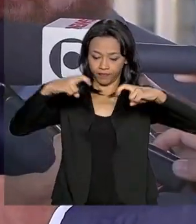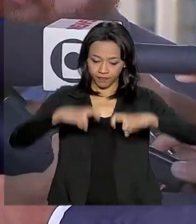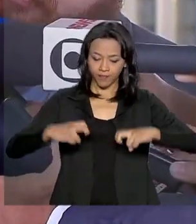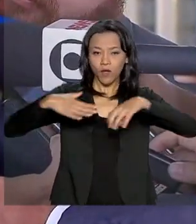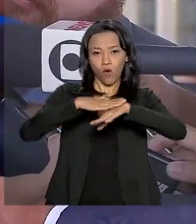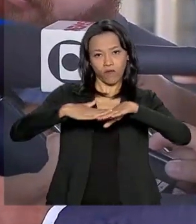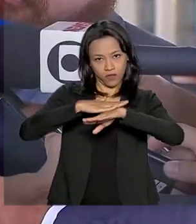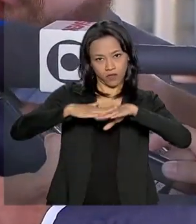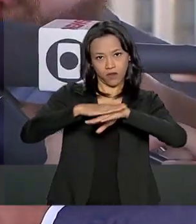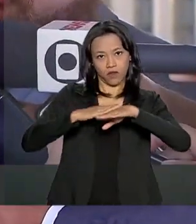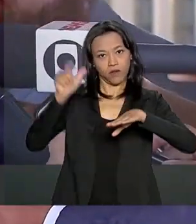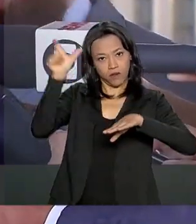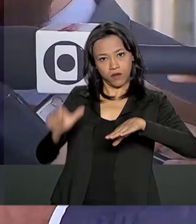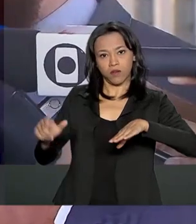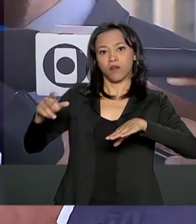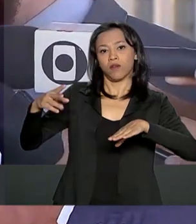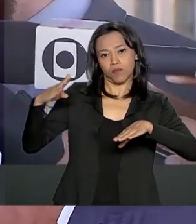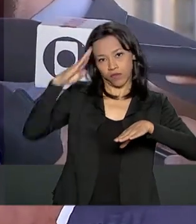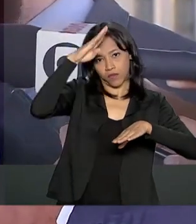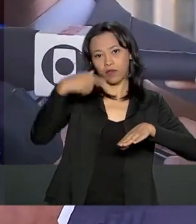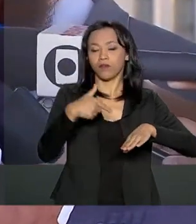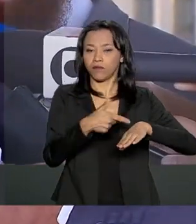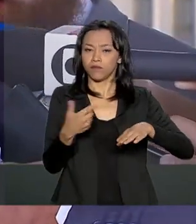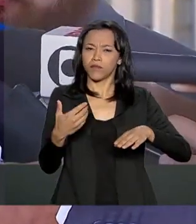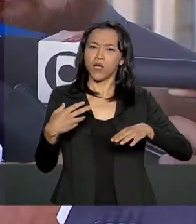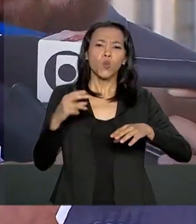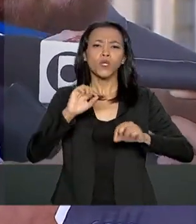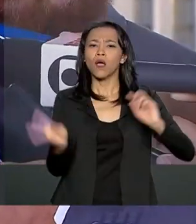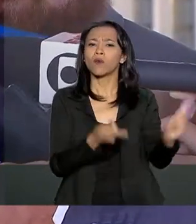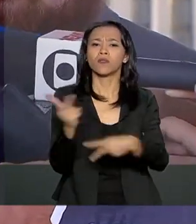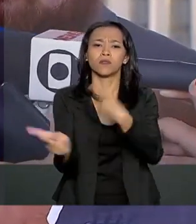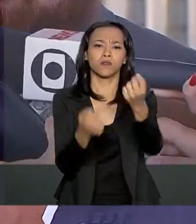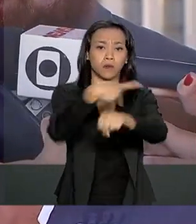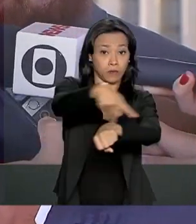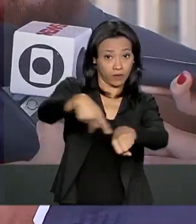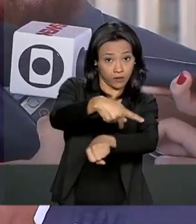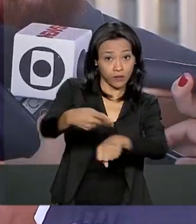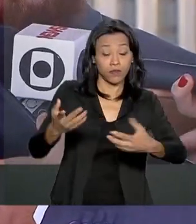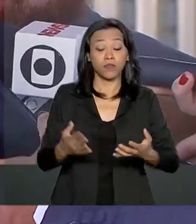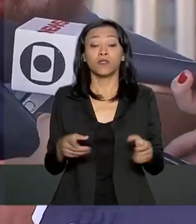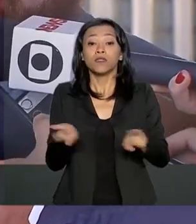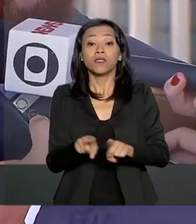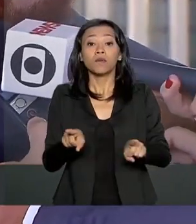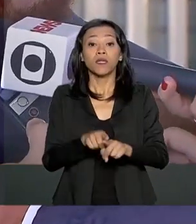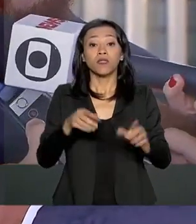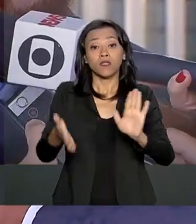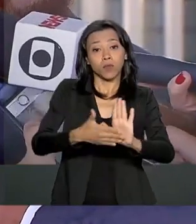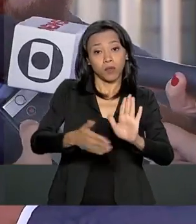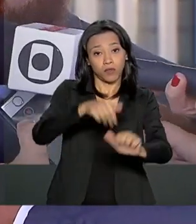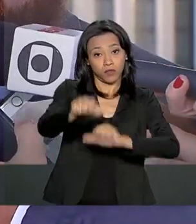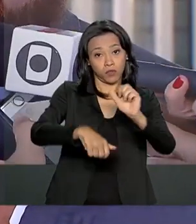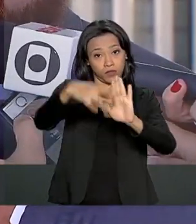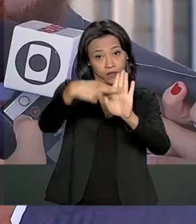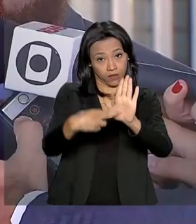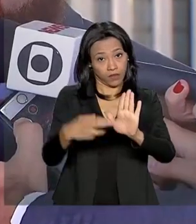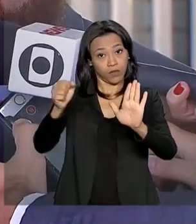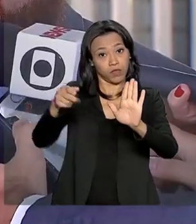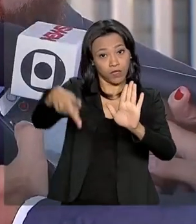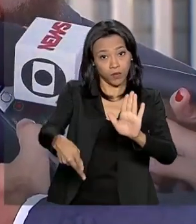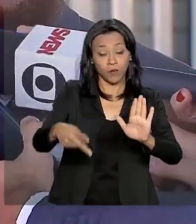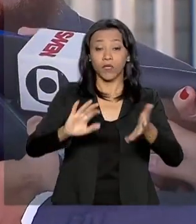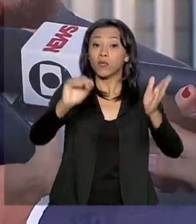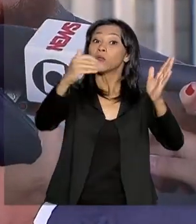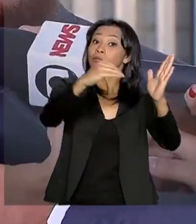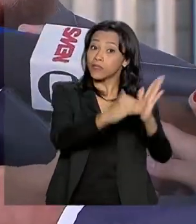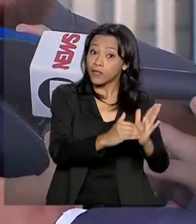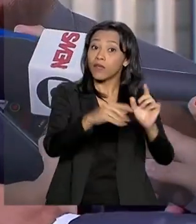às situações que o país está vivendo a questão da própria reforma que estamos todos nós o senado